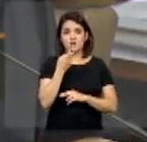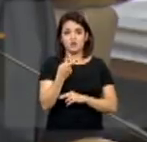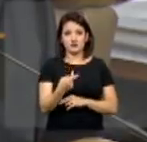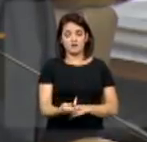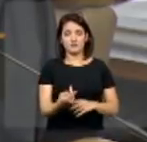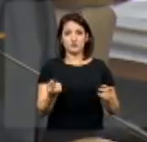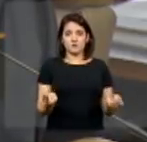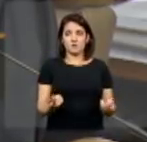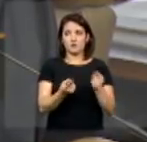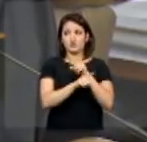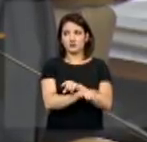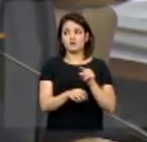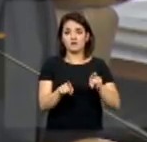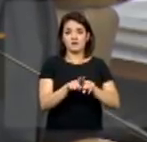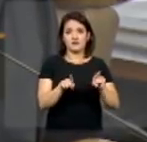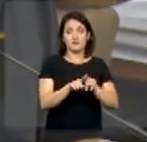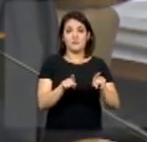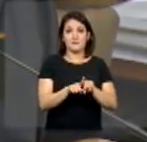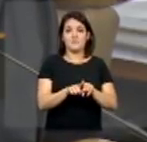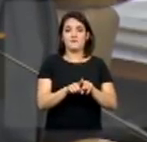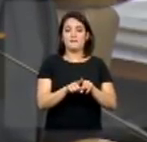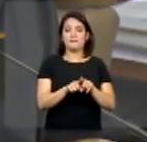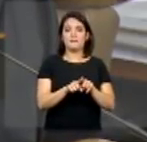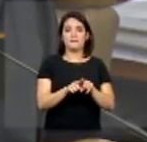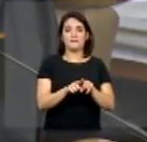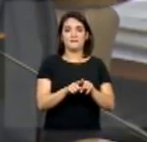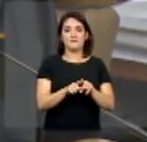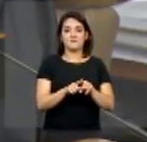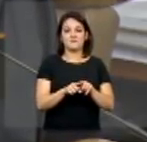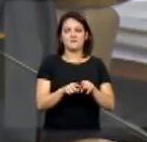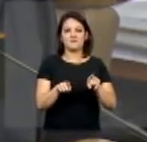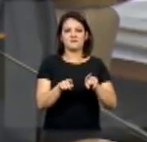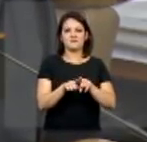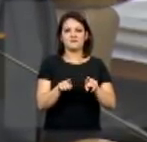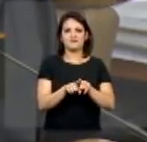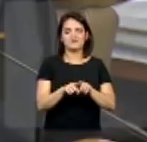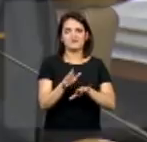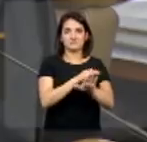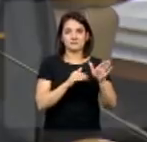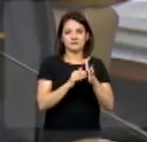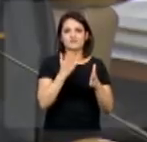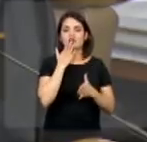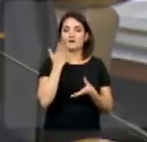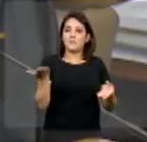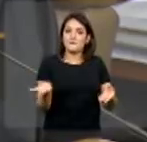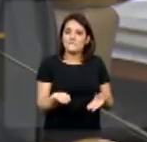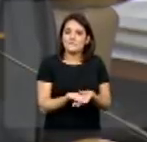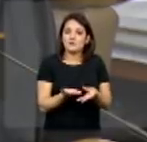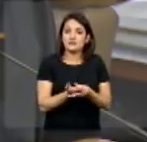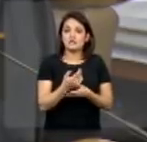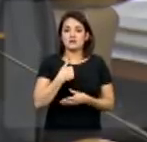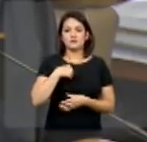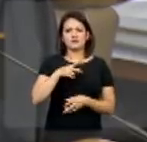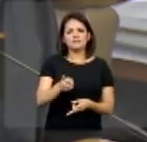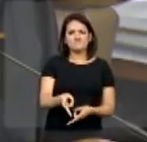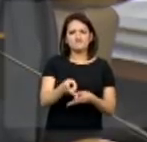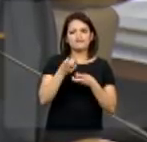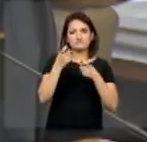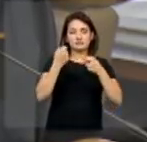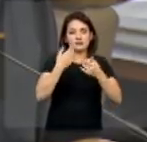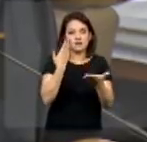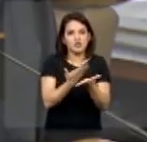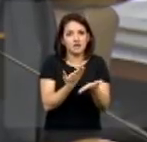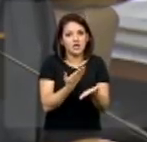e da instrumentalidade funcionalidade das normas processuais o que a meu ver deve ser examinado a